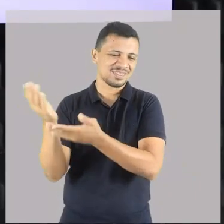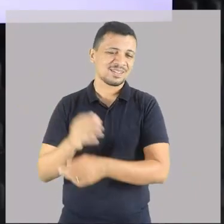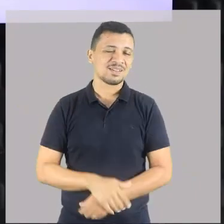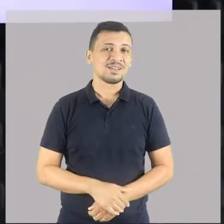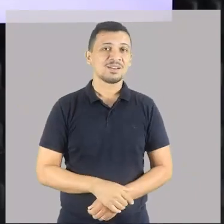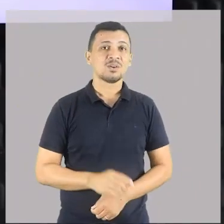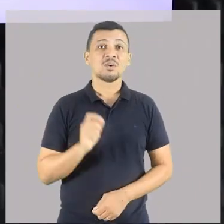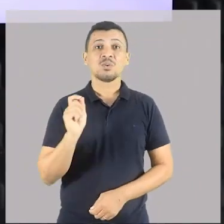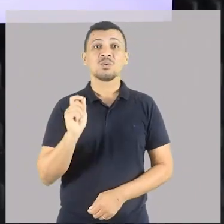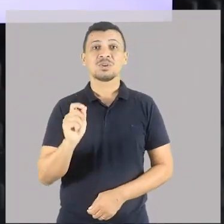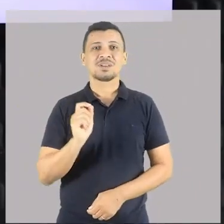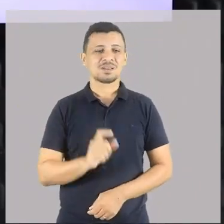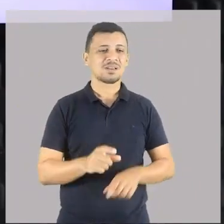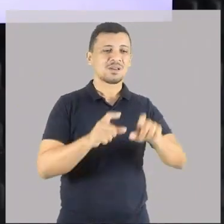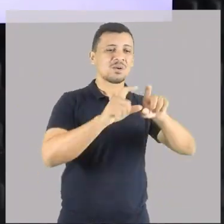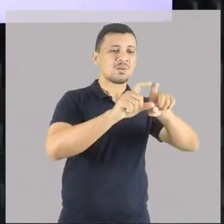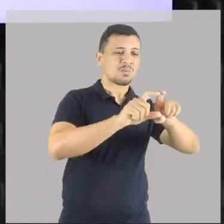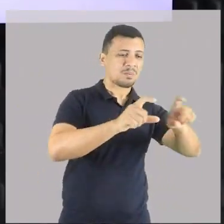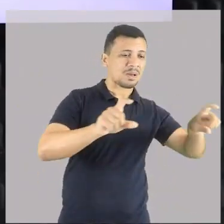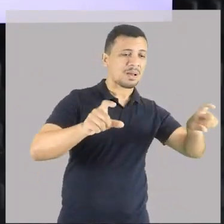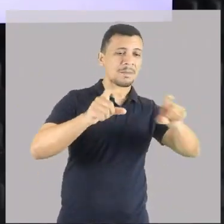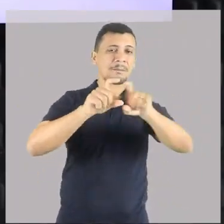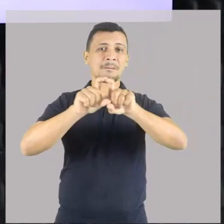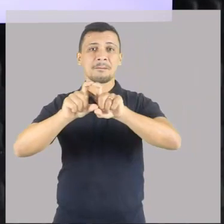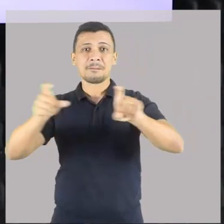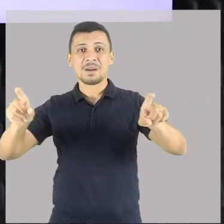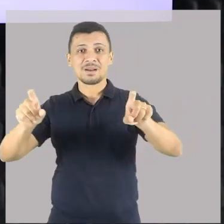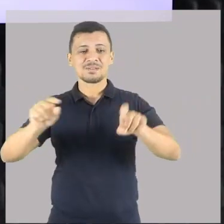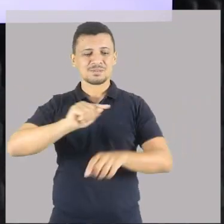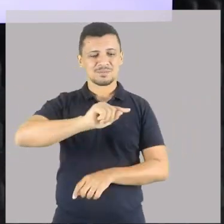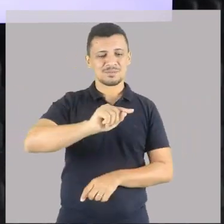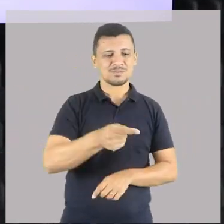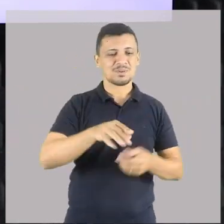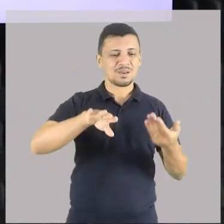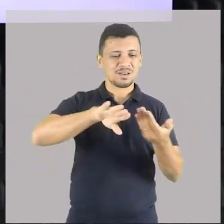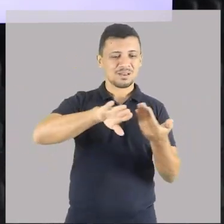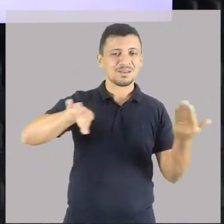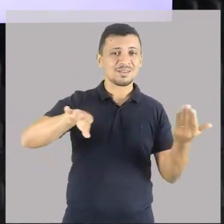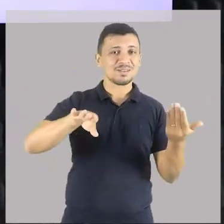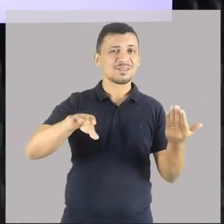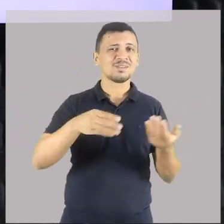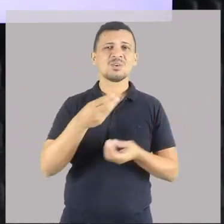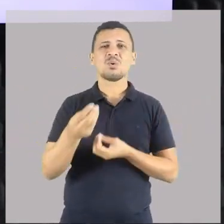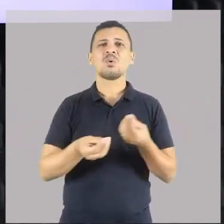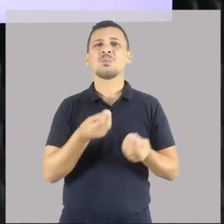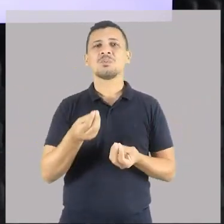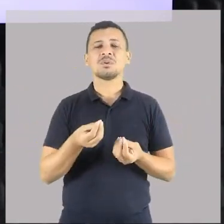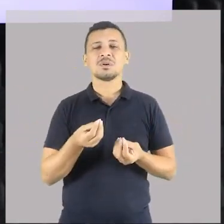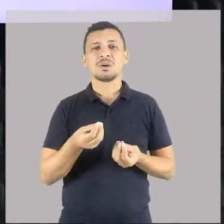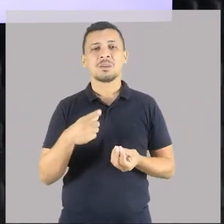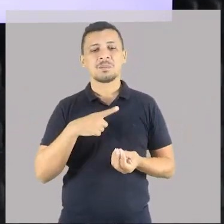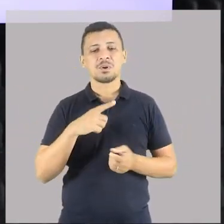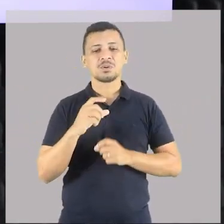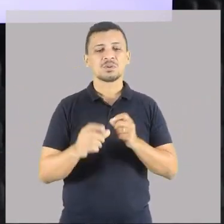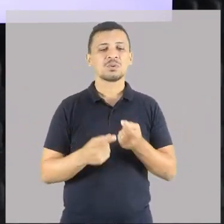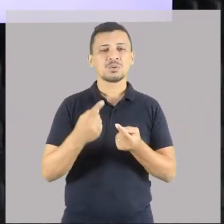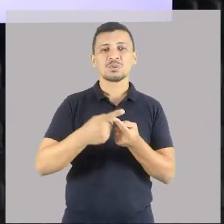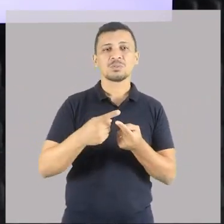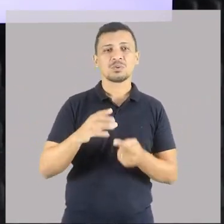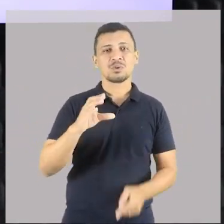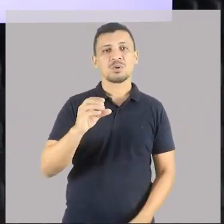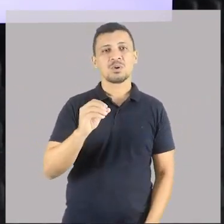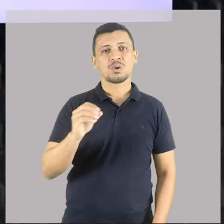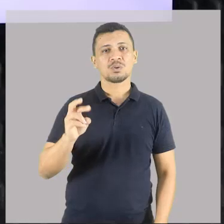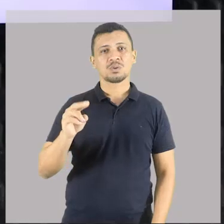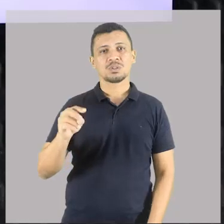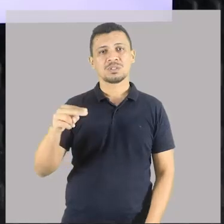composto. O período composto quando eu tenho 2 ou mais orações. E esse período composto, ele pode ser um composto por coordenação. Por